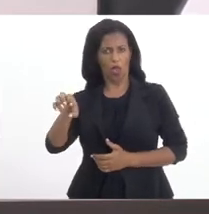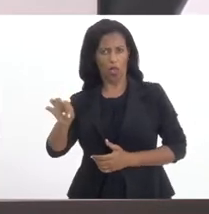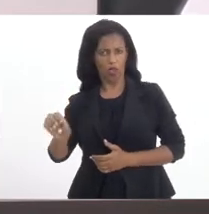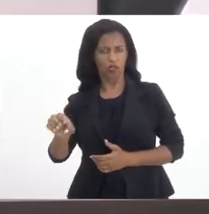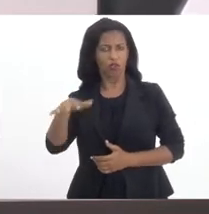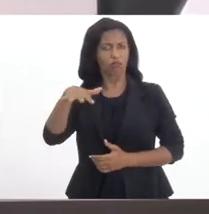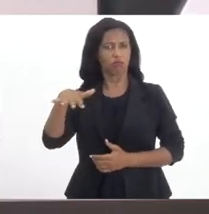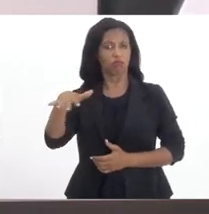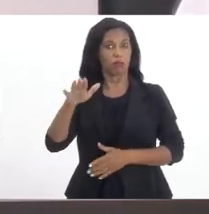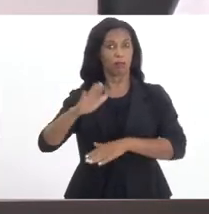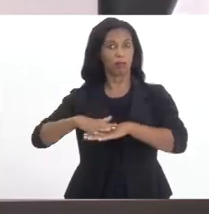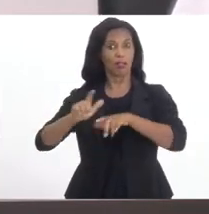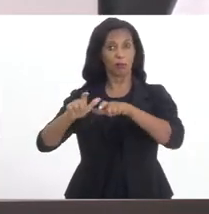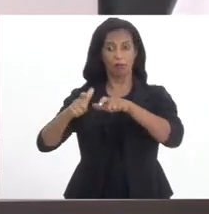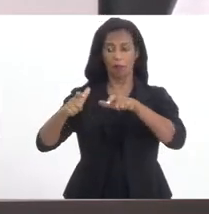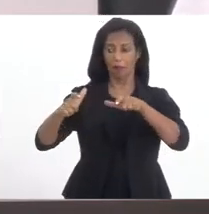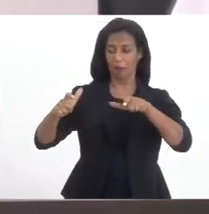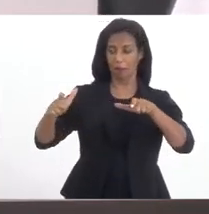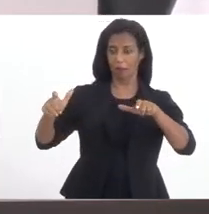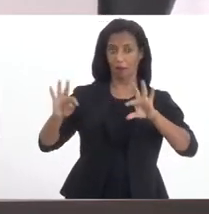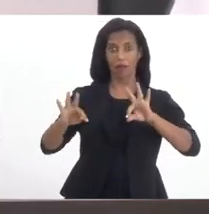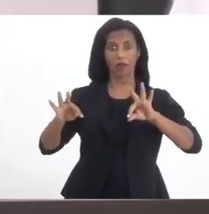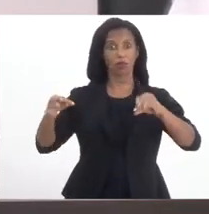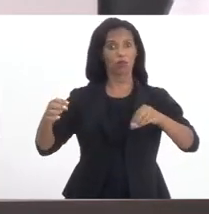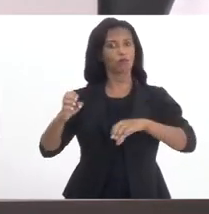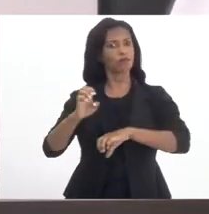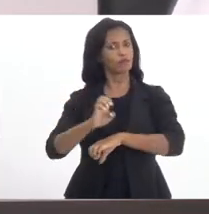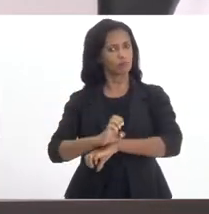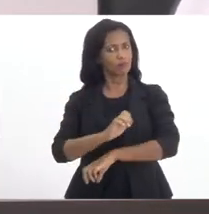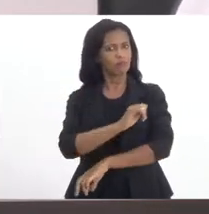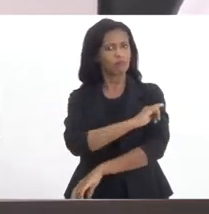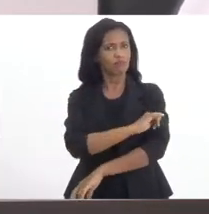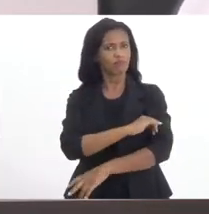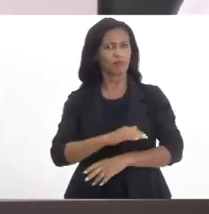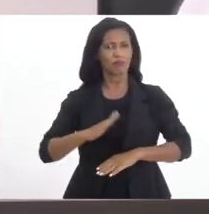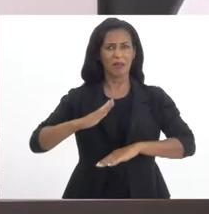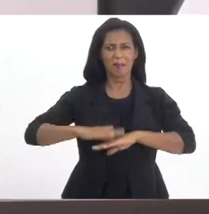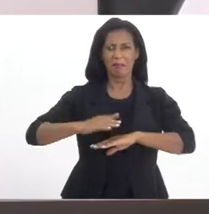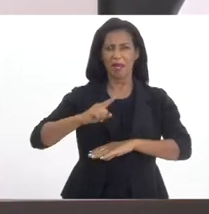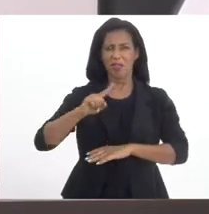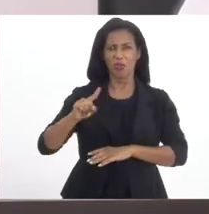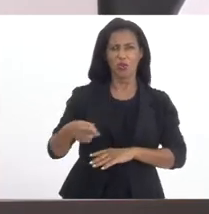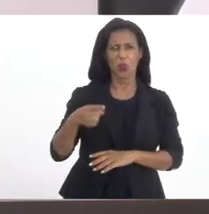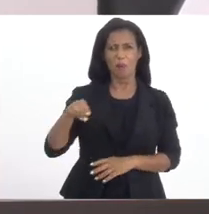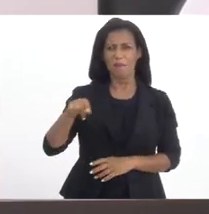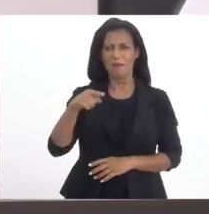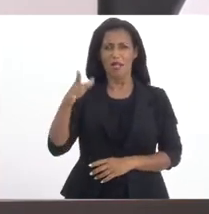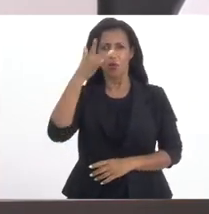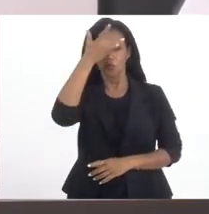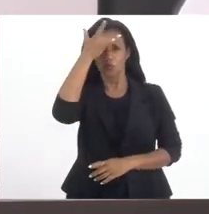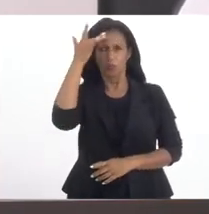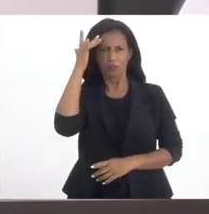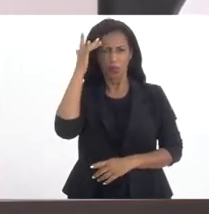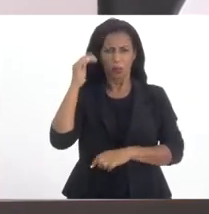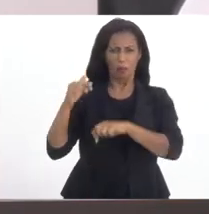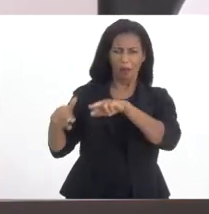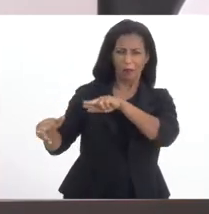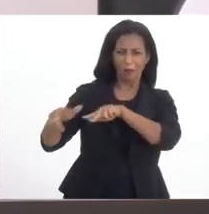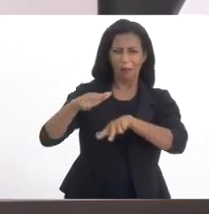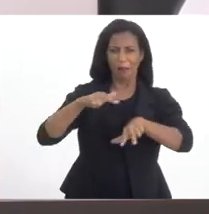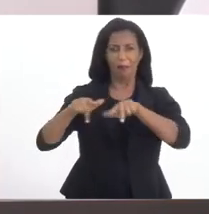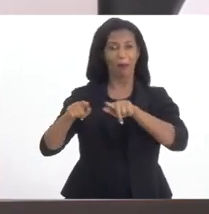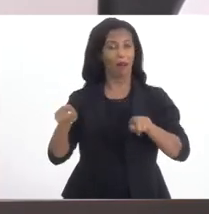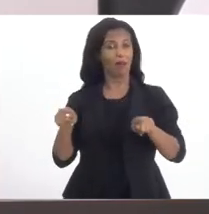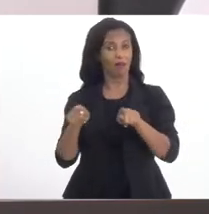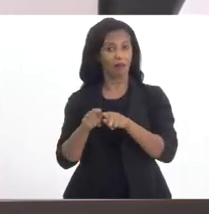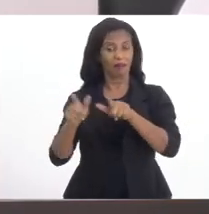que mais cresce em todo o estado do Rio de Janeiro, conta com mais de 1 milhão de pessoas e é, por outro lado, uma